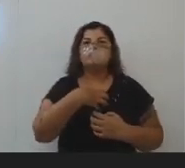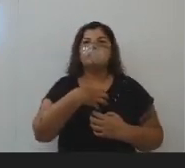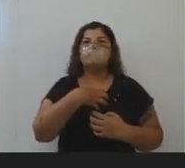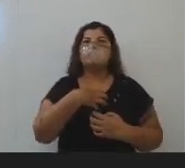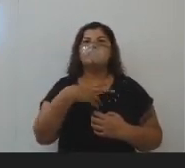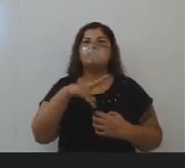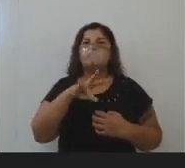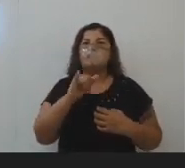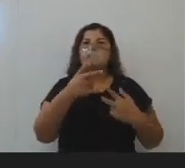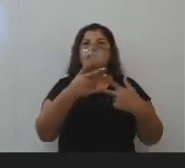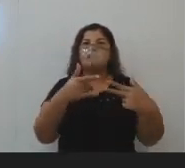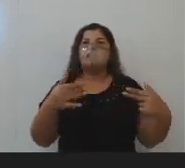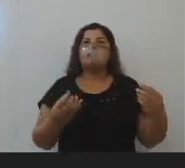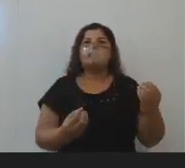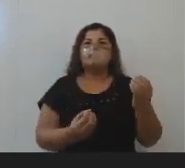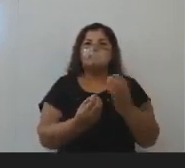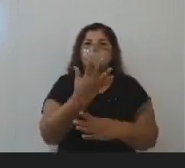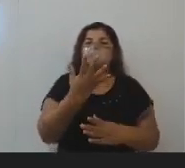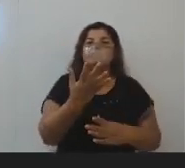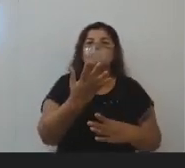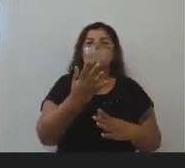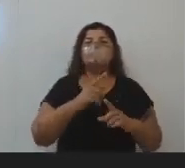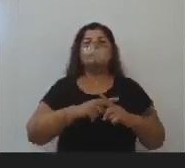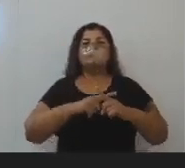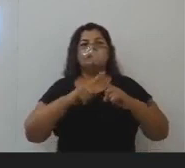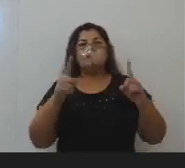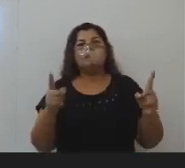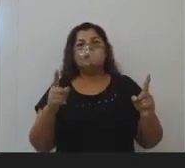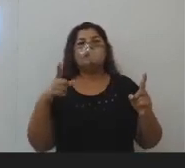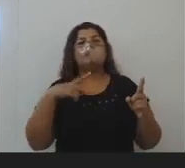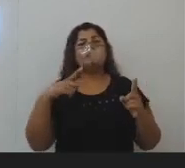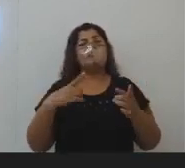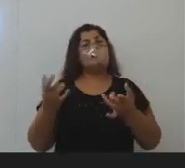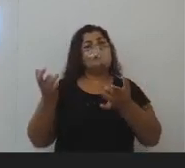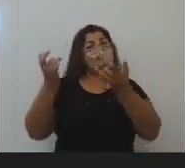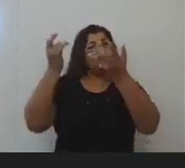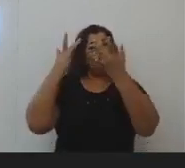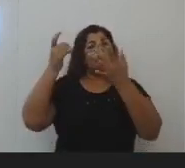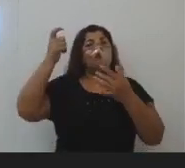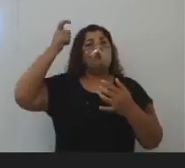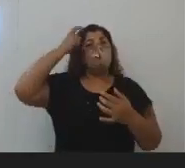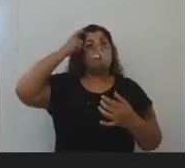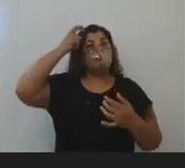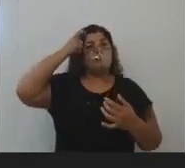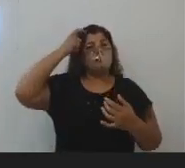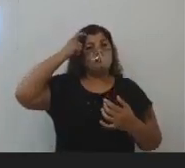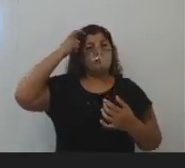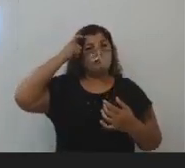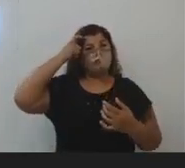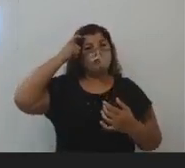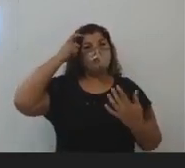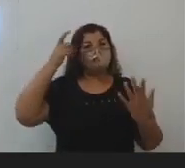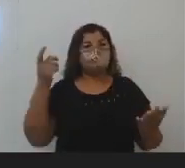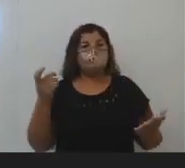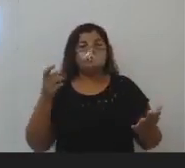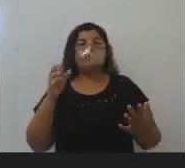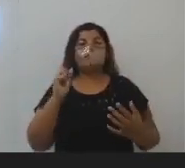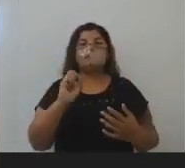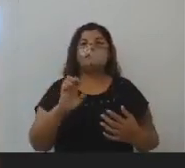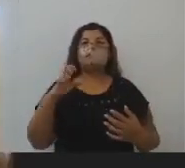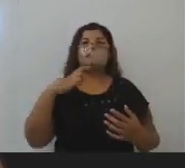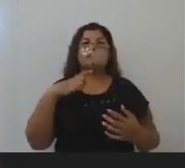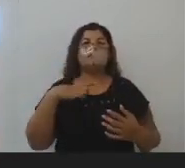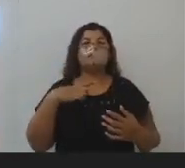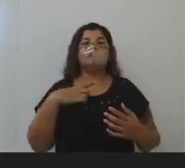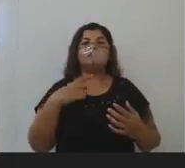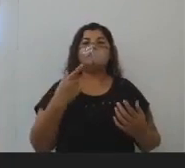que algo vai acontecer e que, na verdade, isso está dentro da nossa consciência, não é? Então, se eu estou indo para